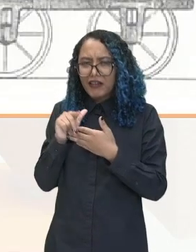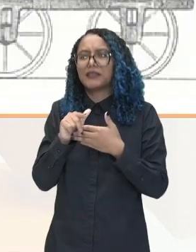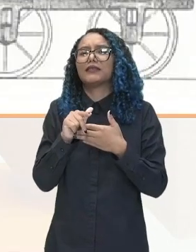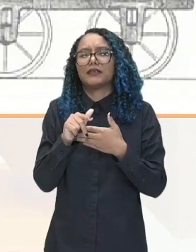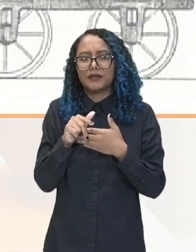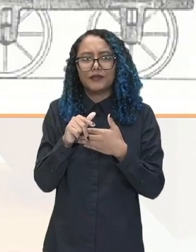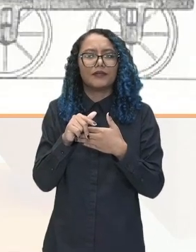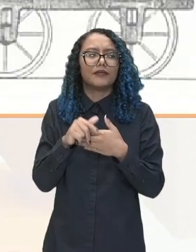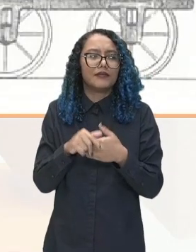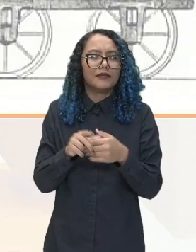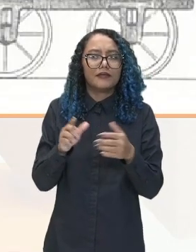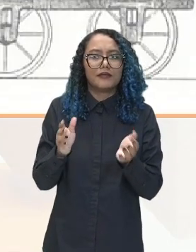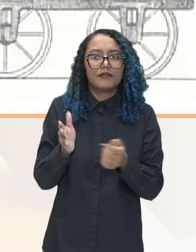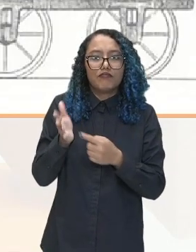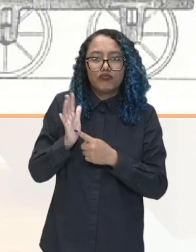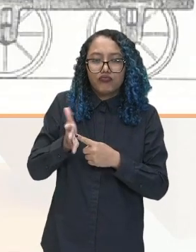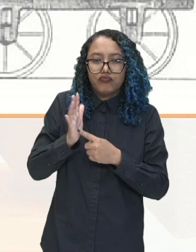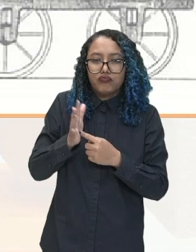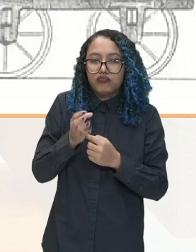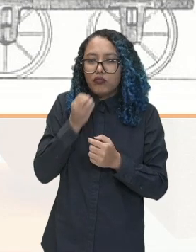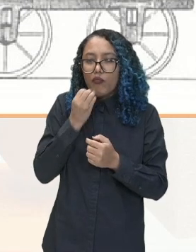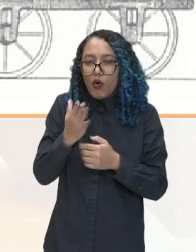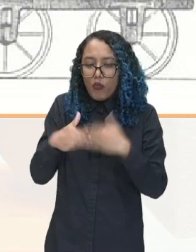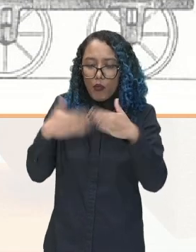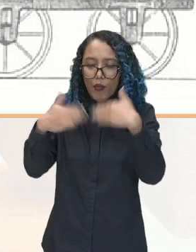nós temos aí o foguete de Stephenson, né,